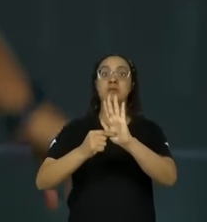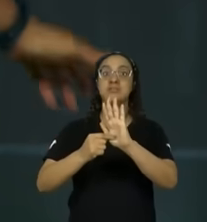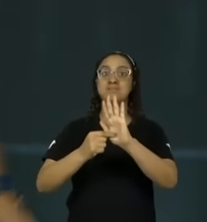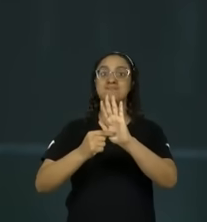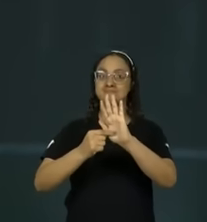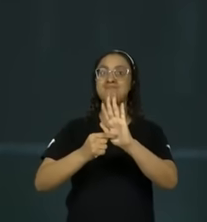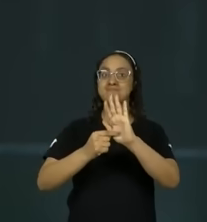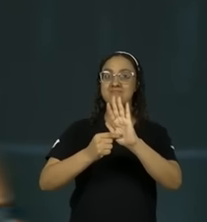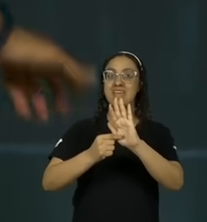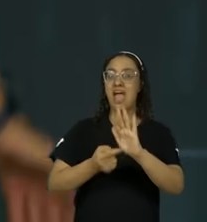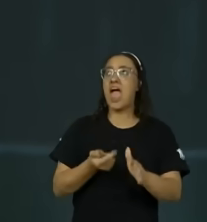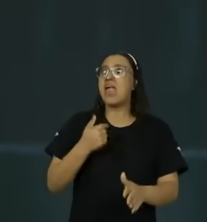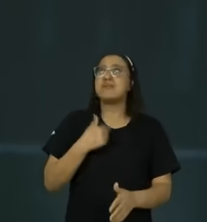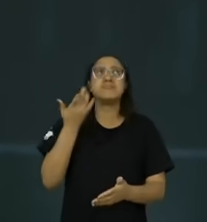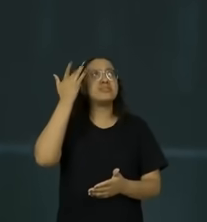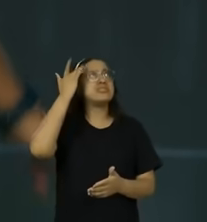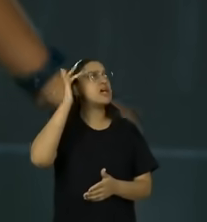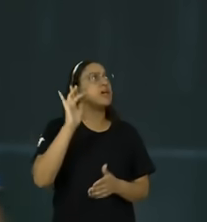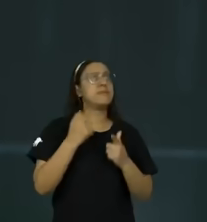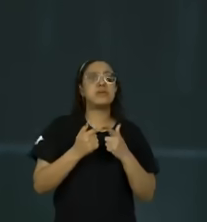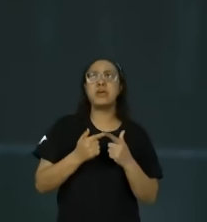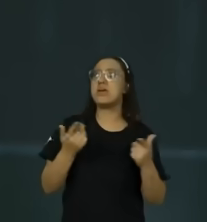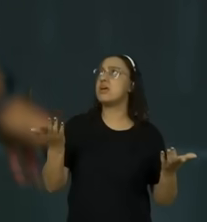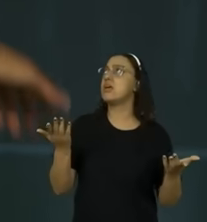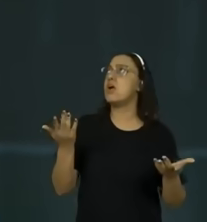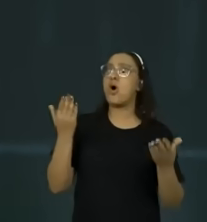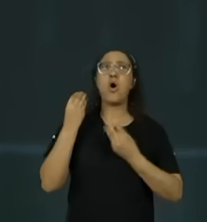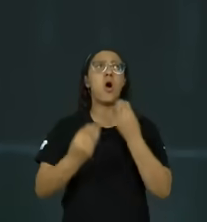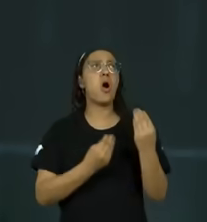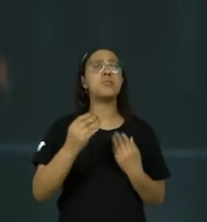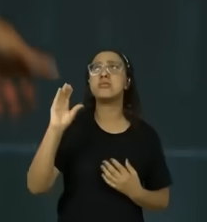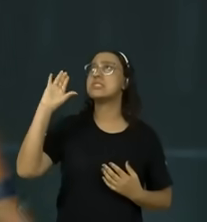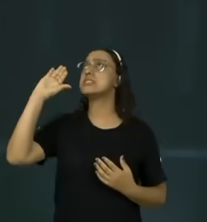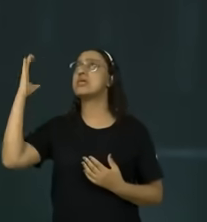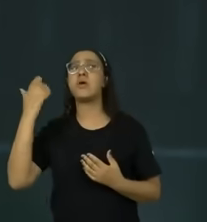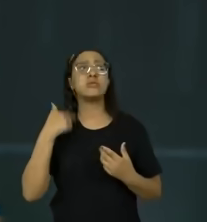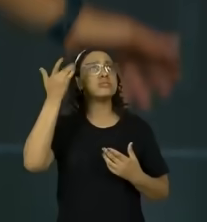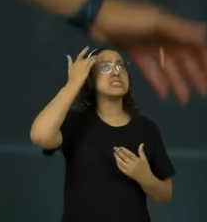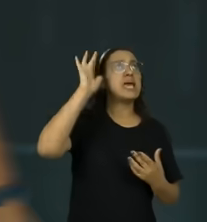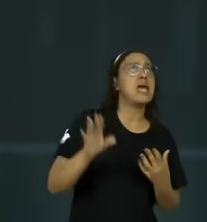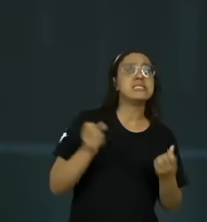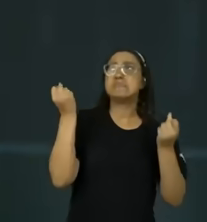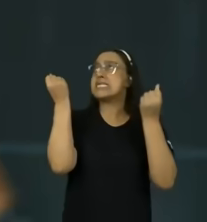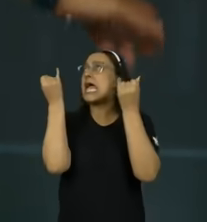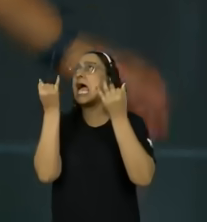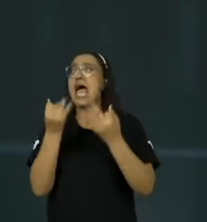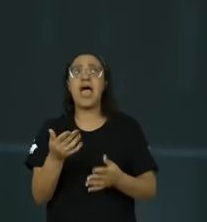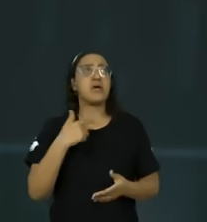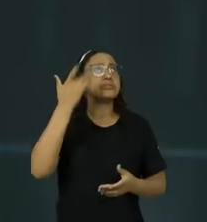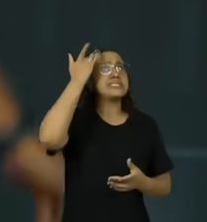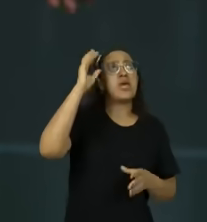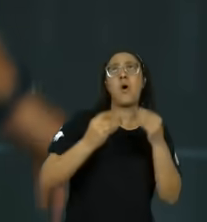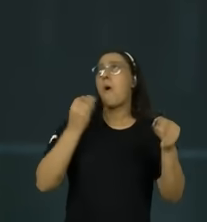falou algo para você, você não sabe como, mas você sabe que é real. Você não sabe como chegar lá, mas você sabe que vai acontecer. E não dá para explicar, não dá para pôr na lousa,